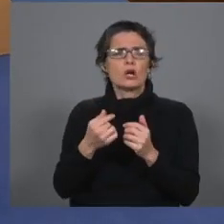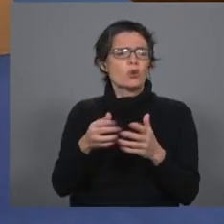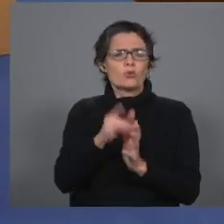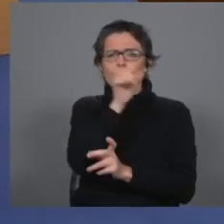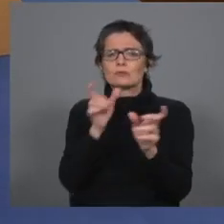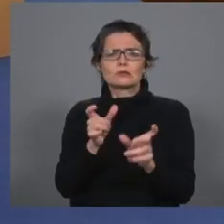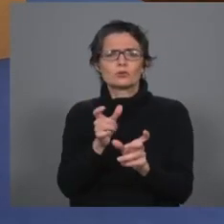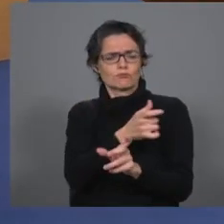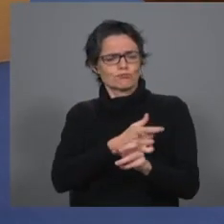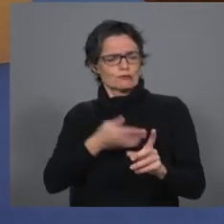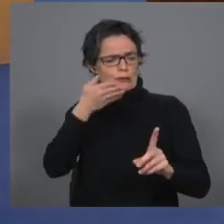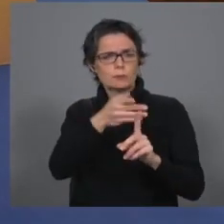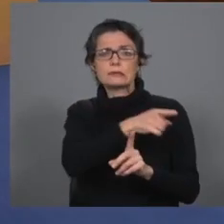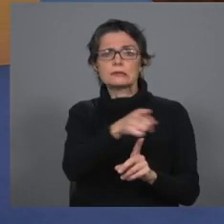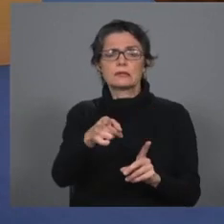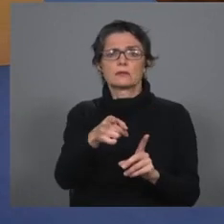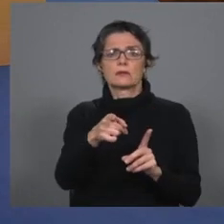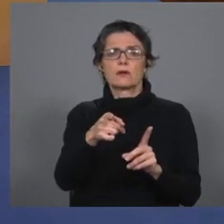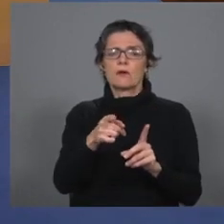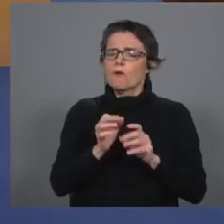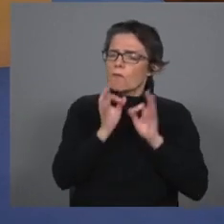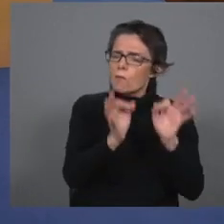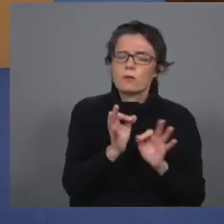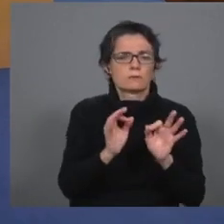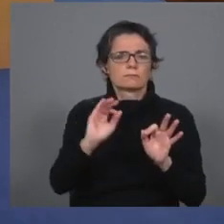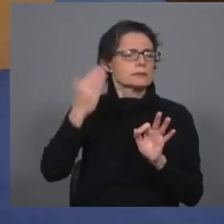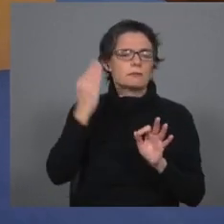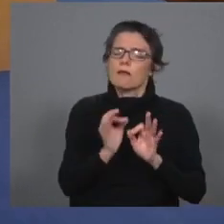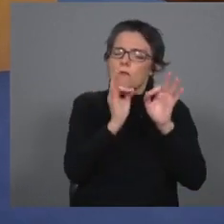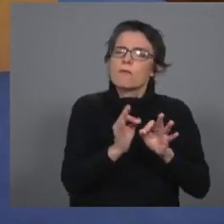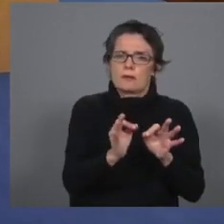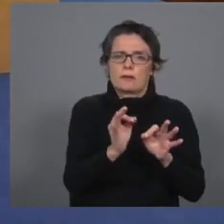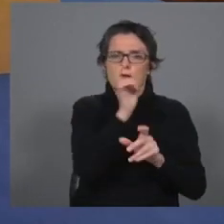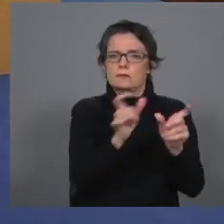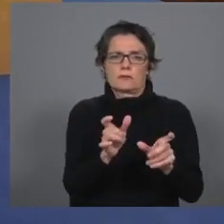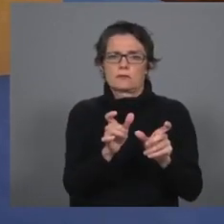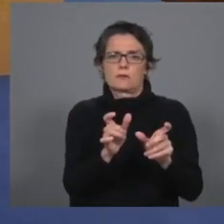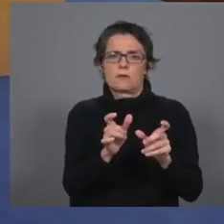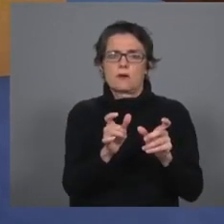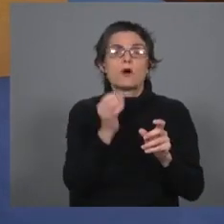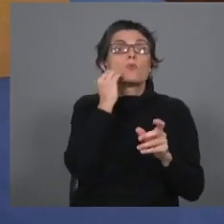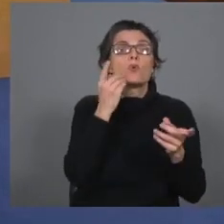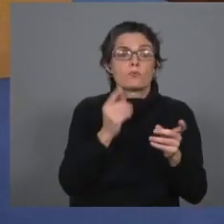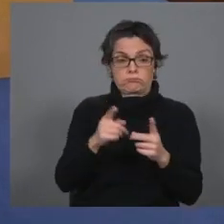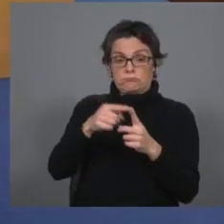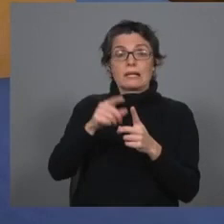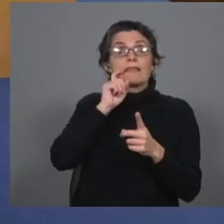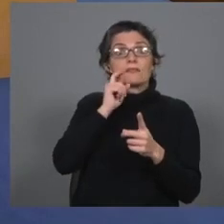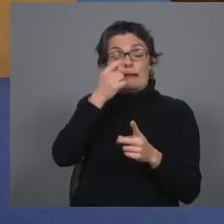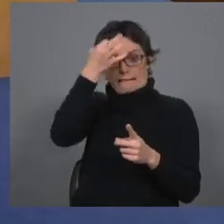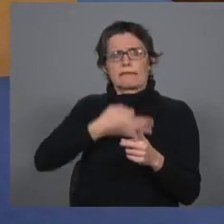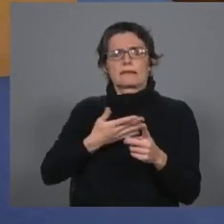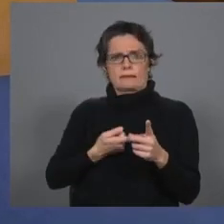lado, procurando precisamente cuidá-los, não é? Cuidá-los em todo o sentido, defendendo a sua dignidade,